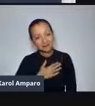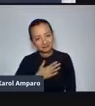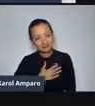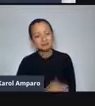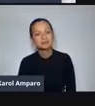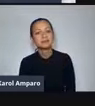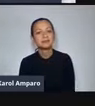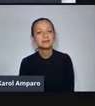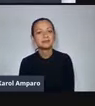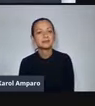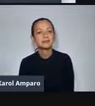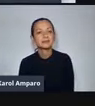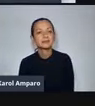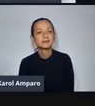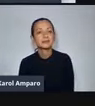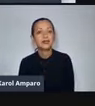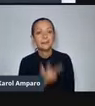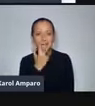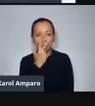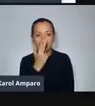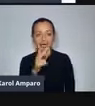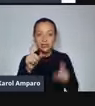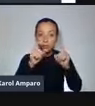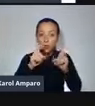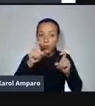O menino disse que conseguiu arrumar o computador aqui.